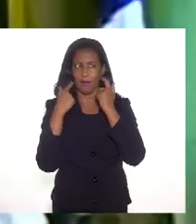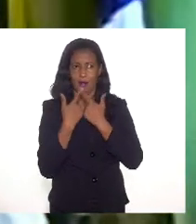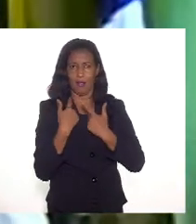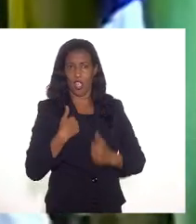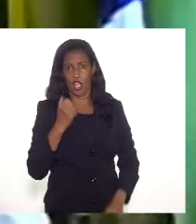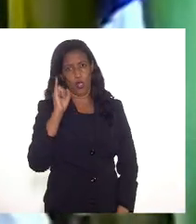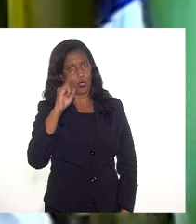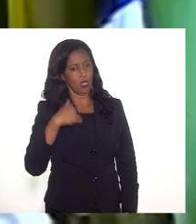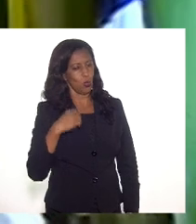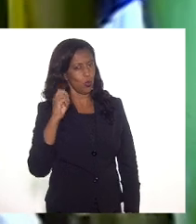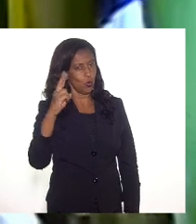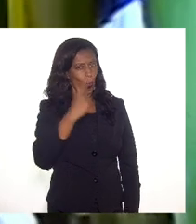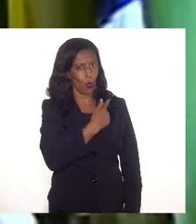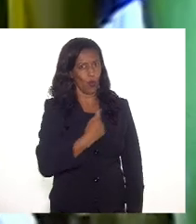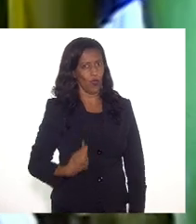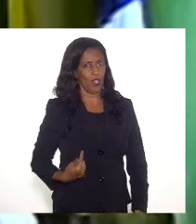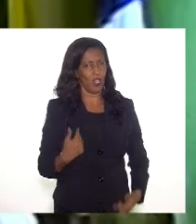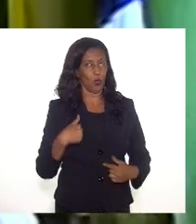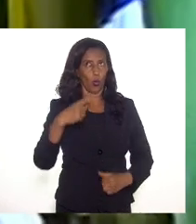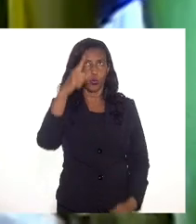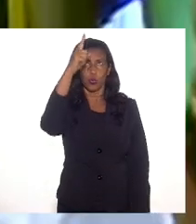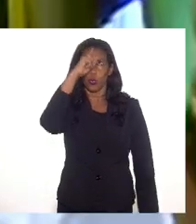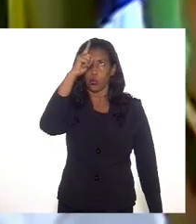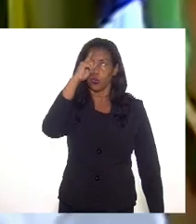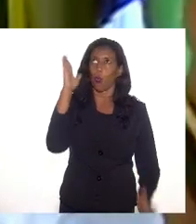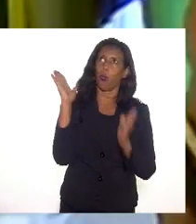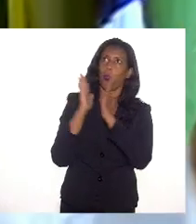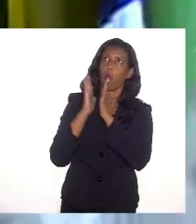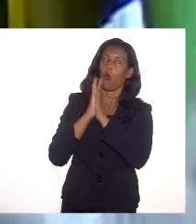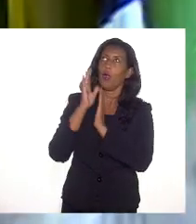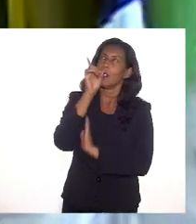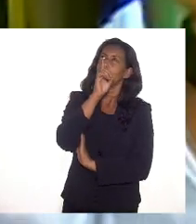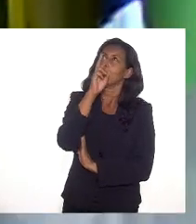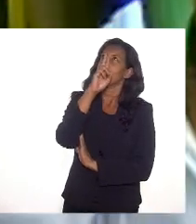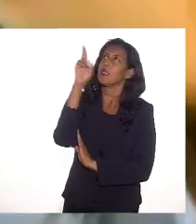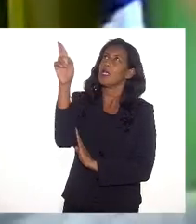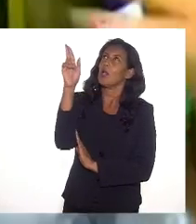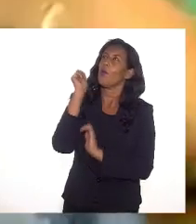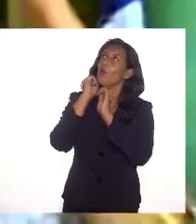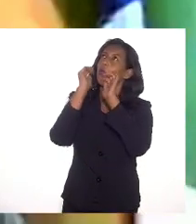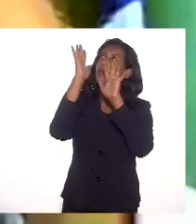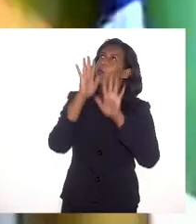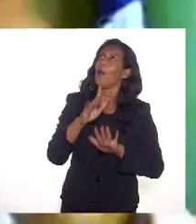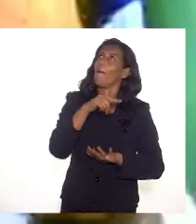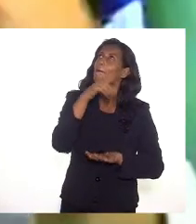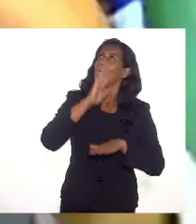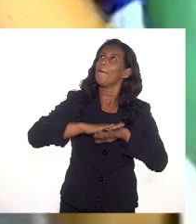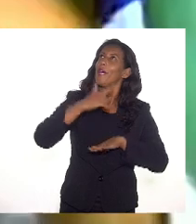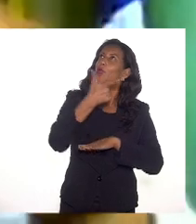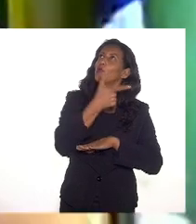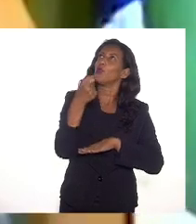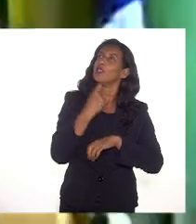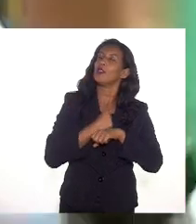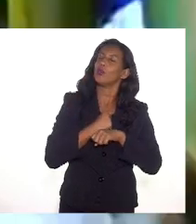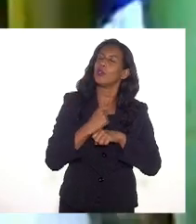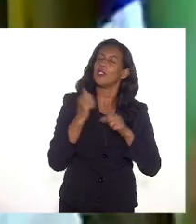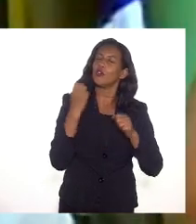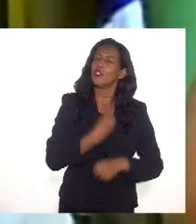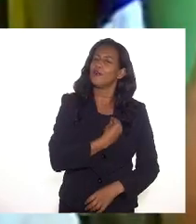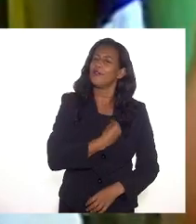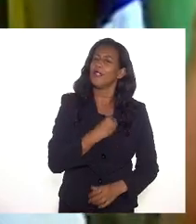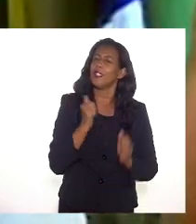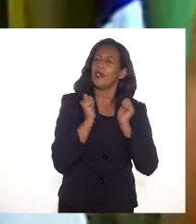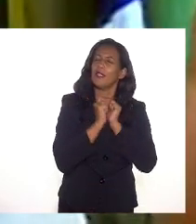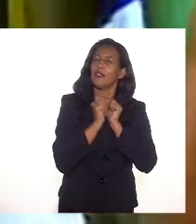sou governador, eu todo dia agradeço a Deus. Senhor, bota esse homem com mais 200 anos de vida que eu preciso dele.